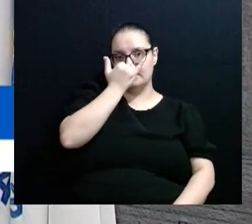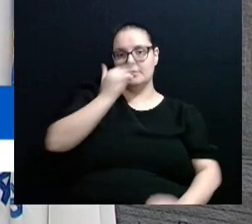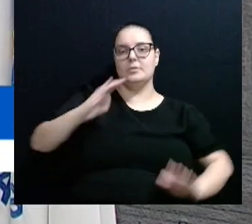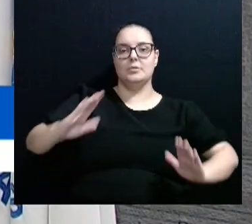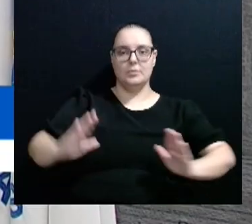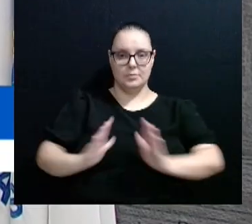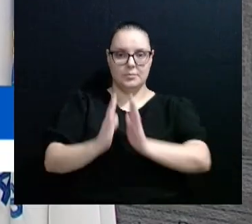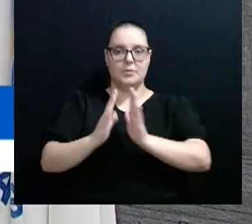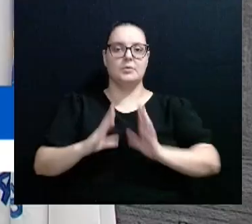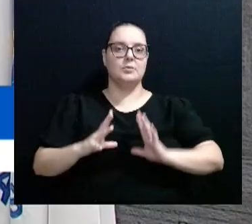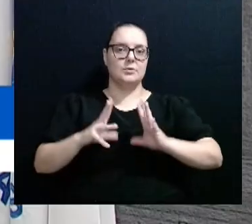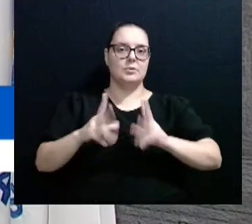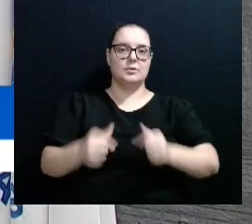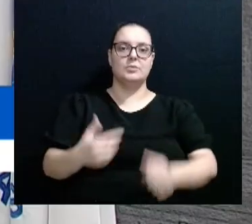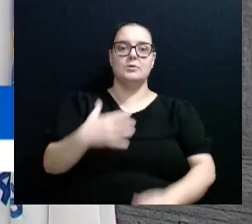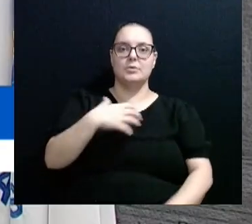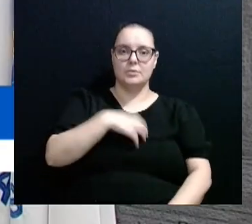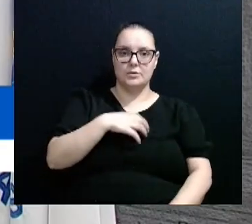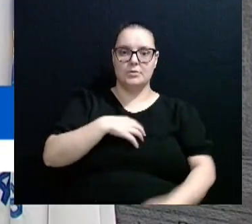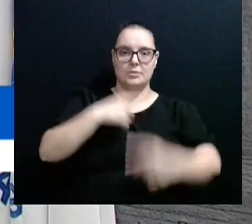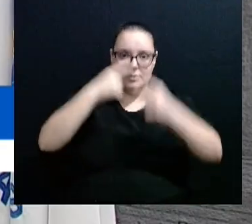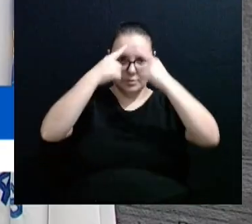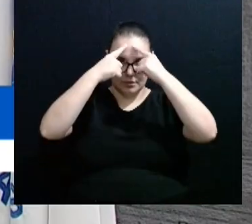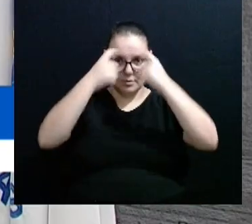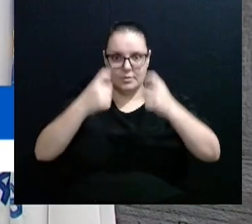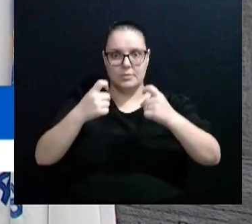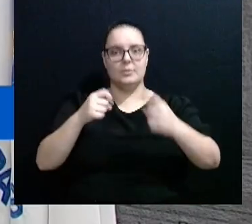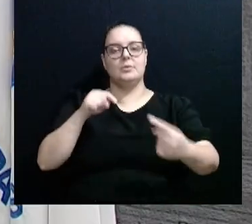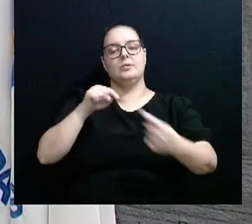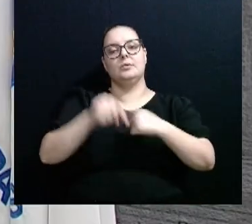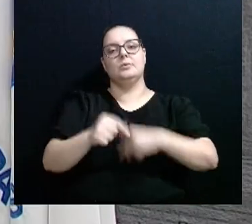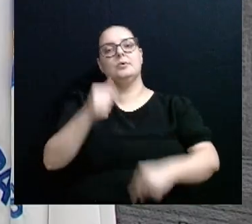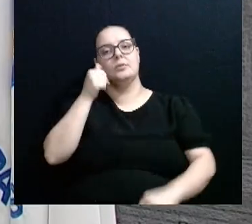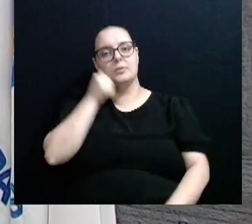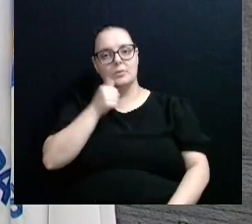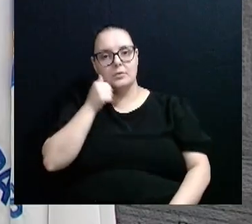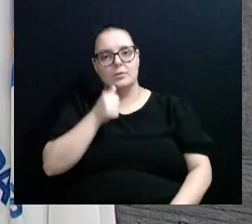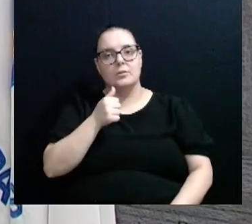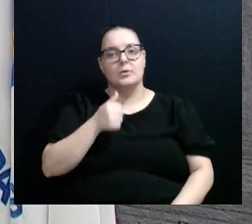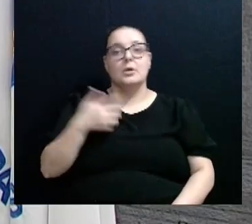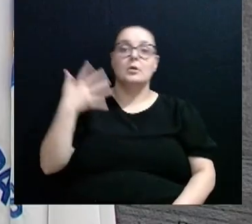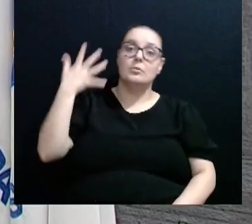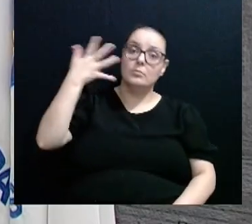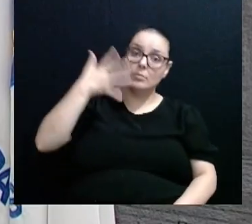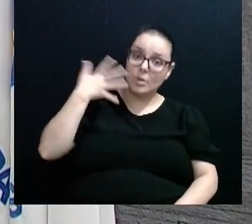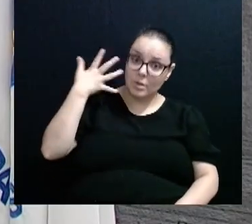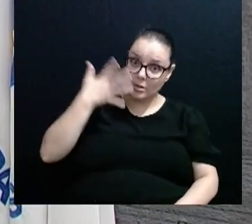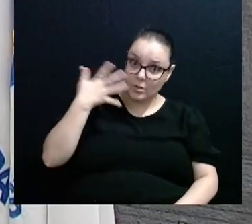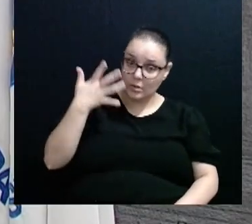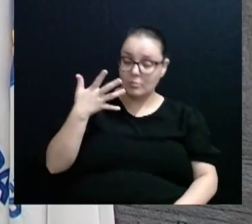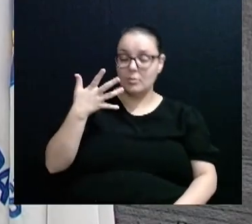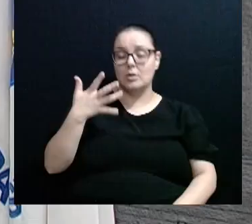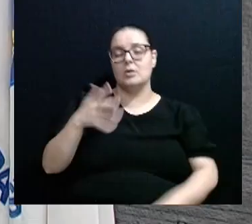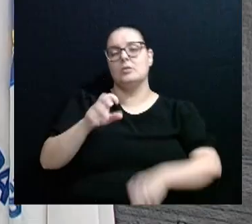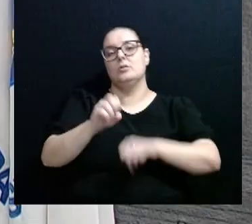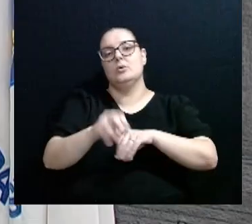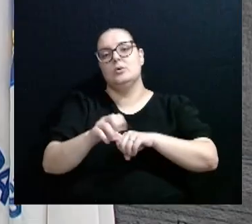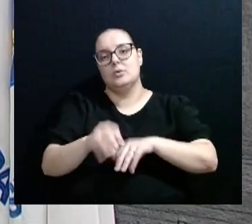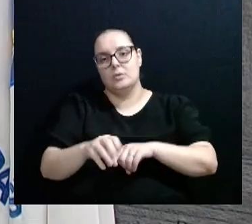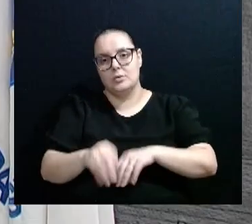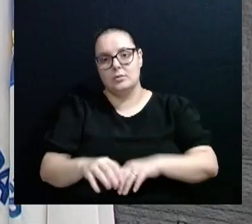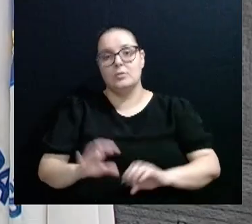as formas de violência contra as mulheres, por meio de palestras, atividades educativas, eventos